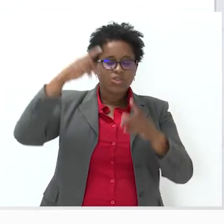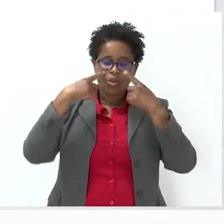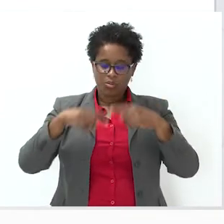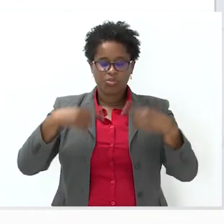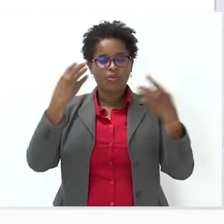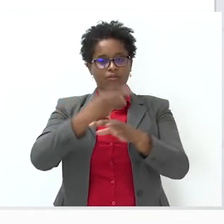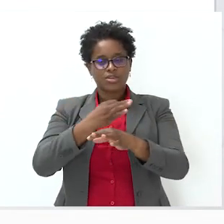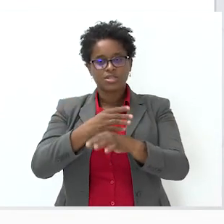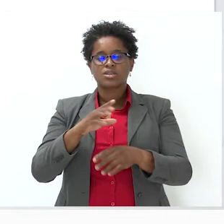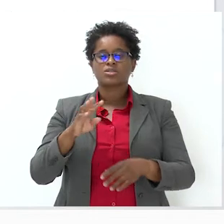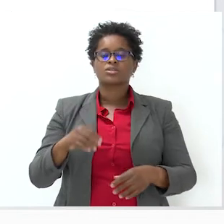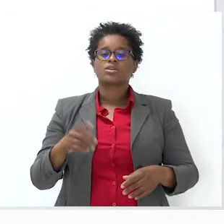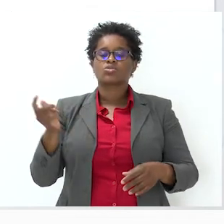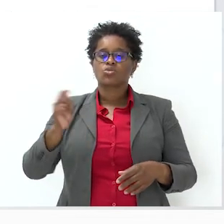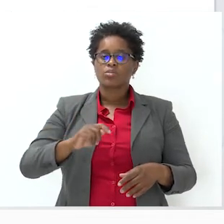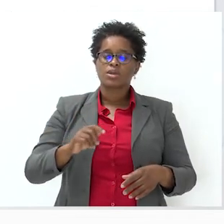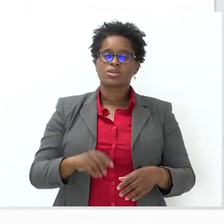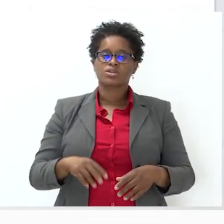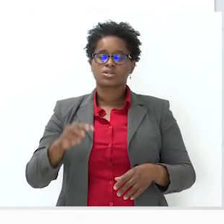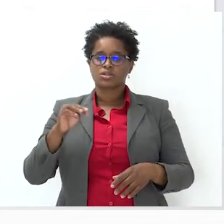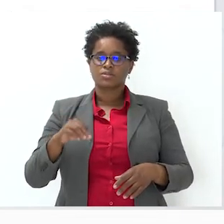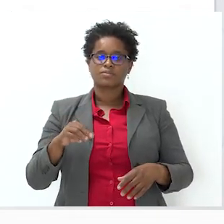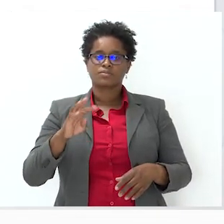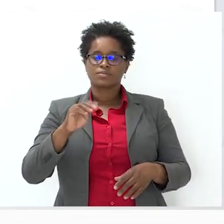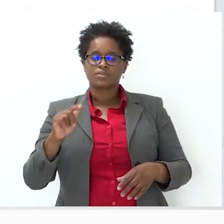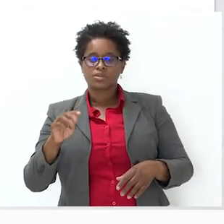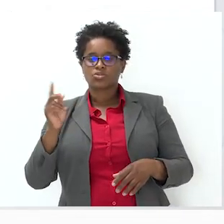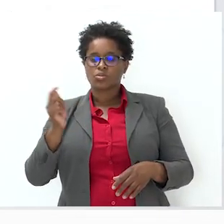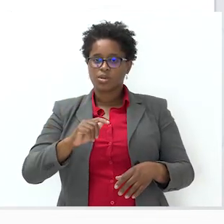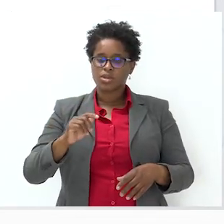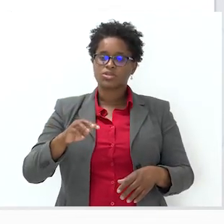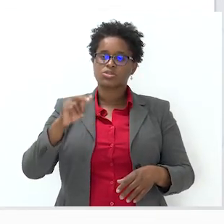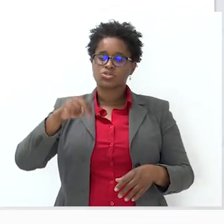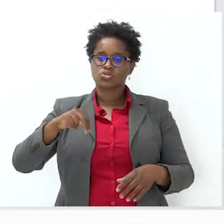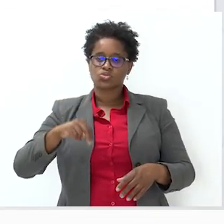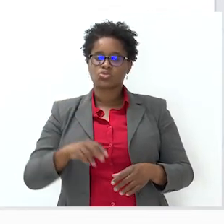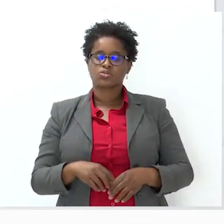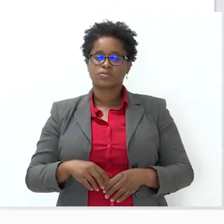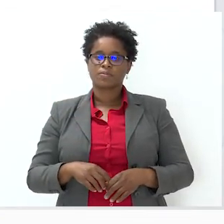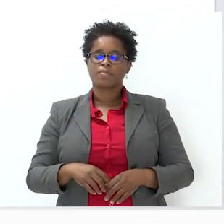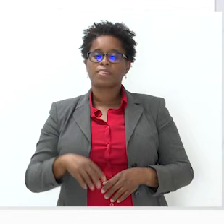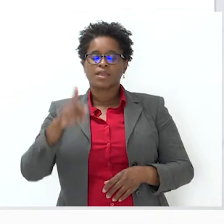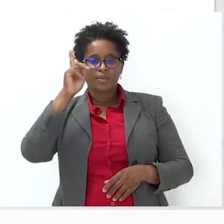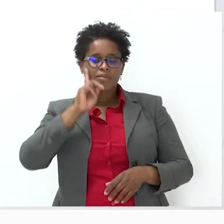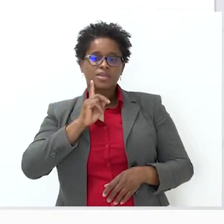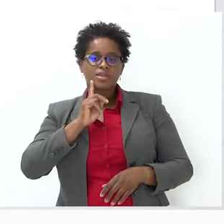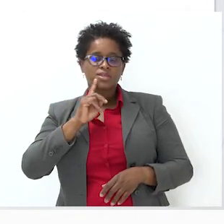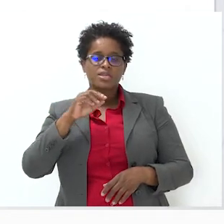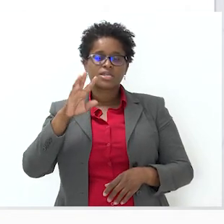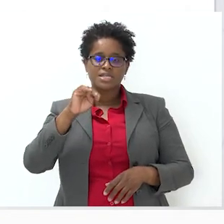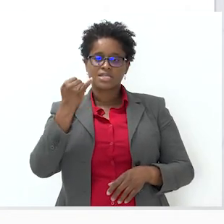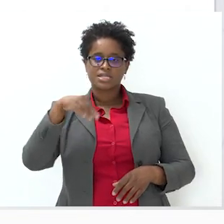comemoram-se no mês de junho, exatamente. A Simone e a Rita são